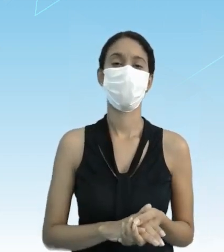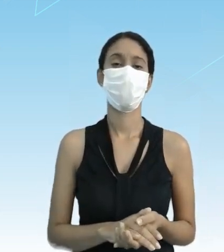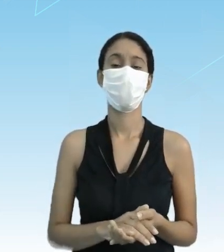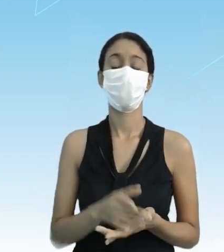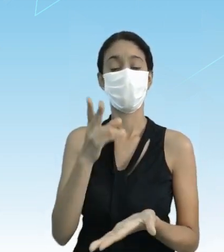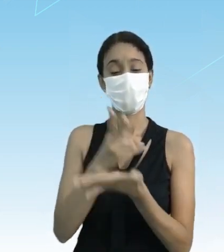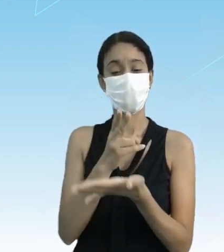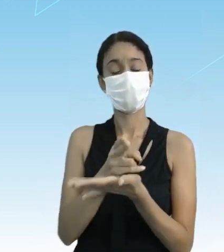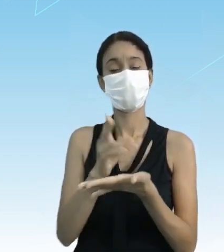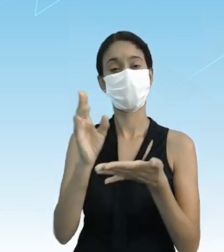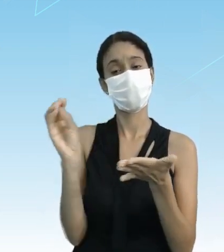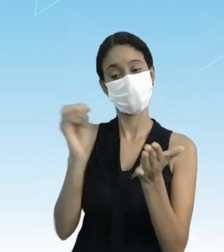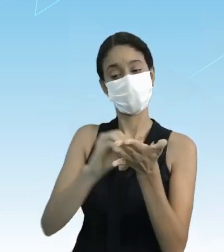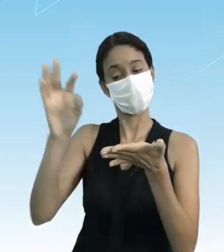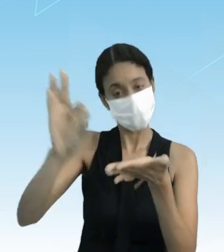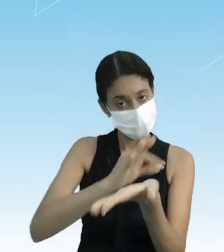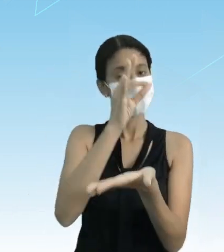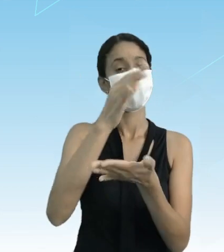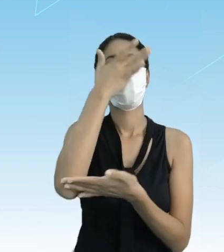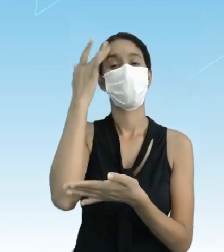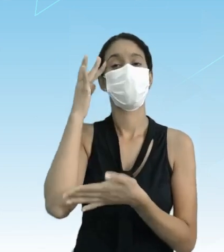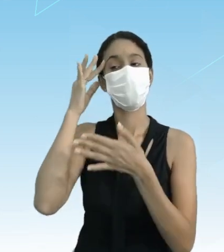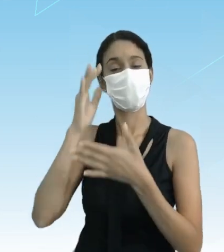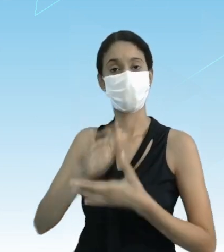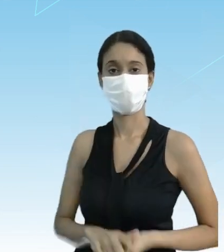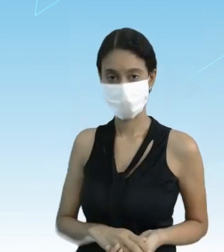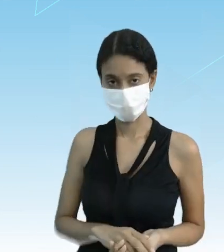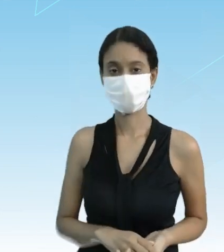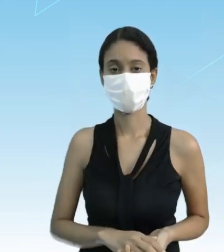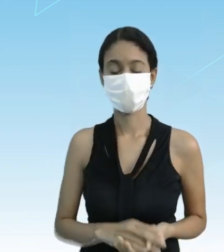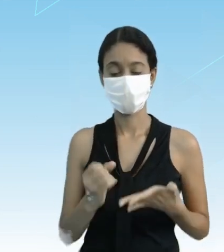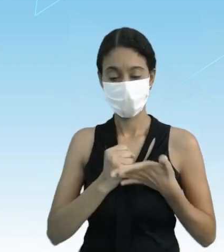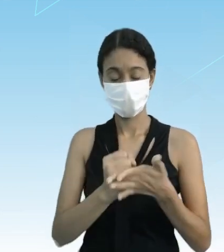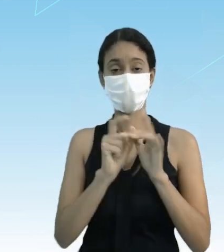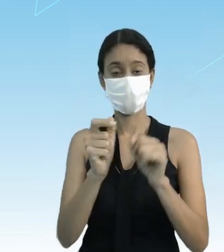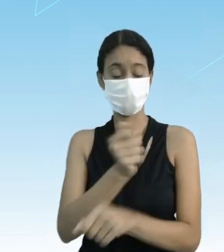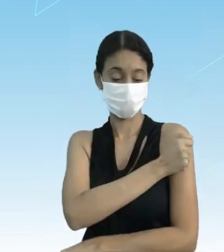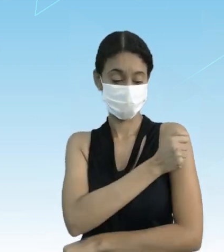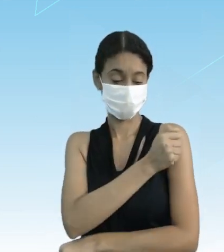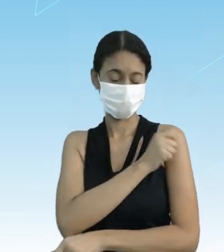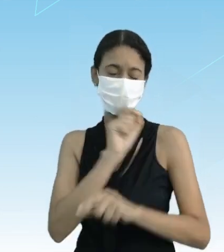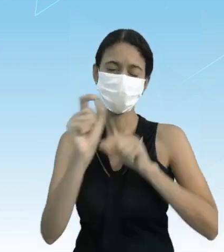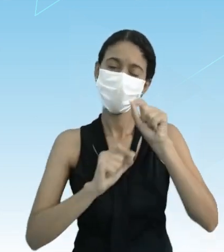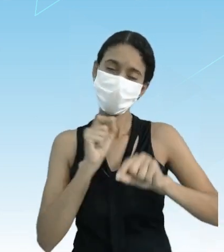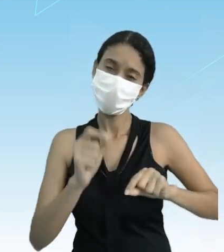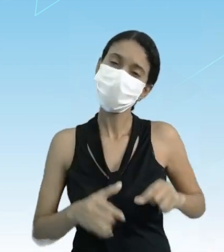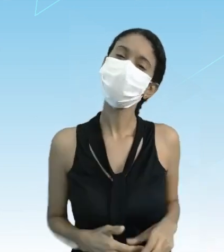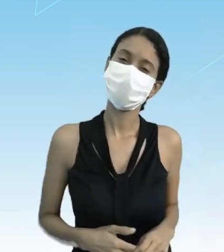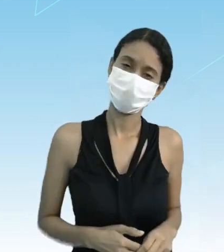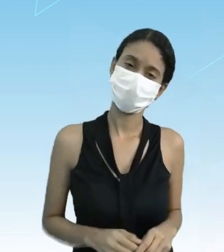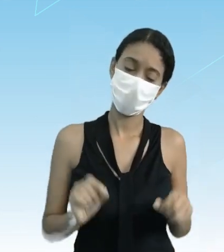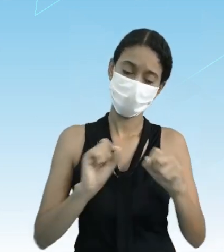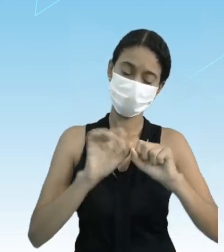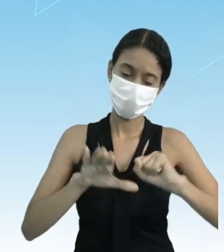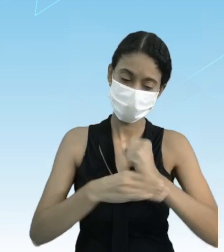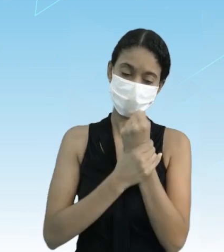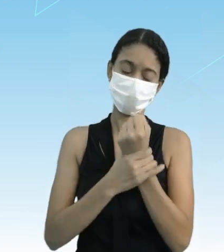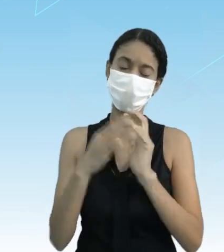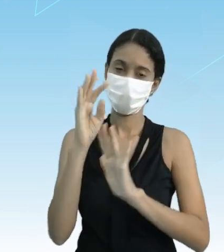tempo, vai ajudar vocês, estudantes, nessa questão de alicerçar seu